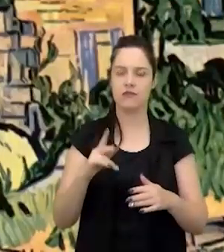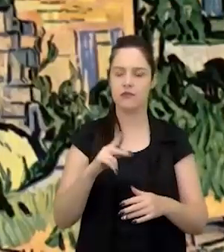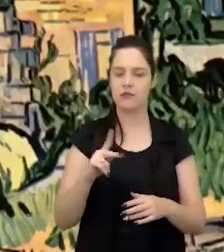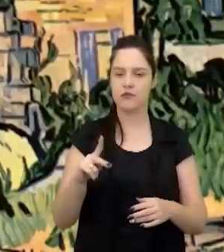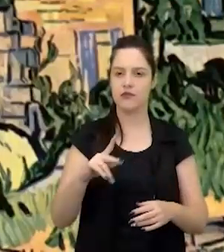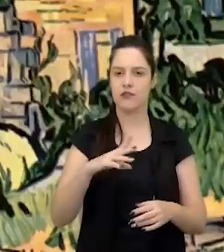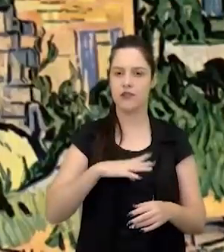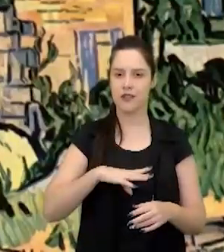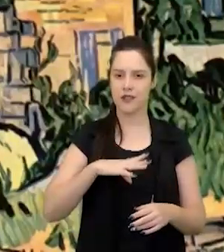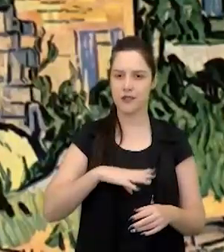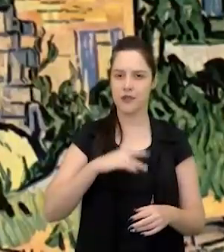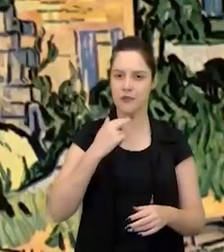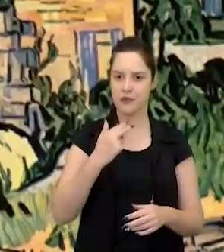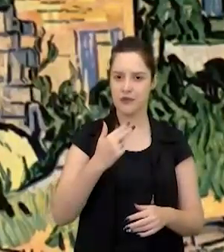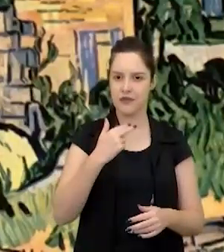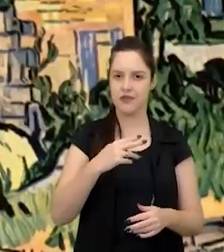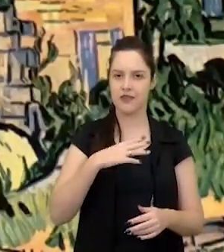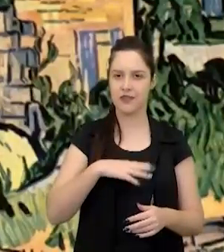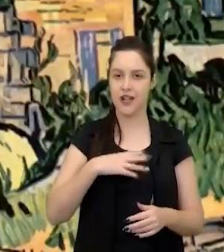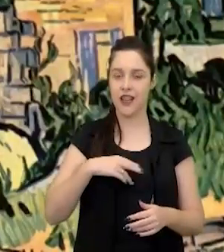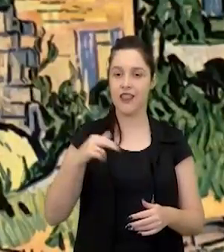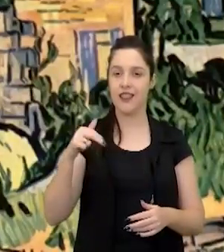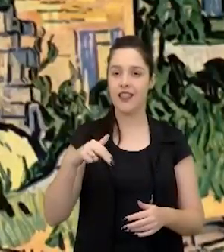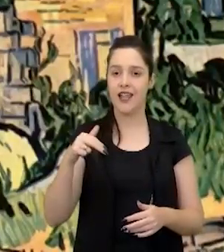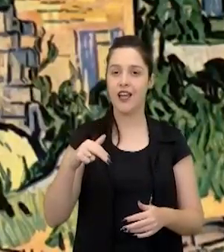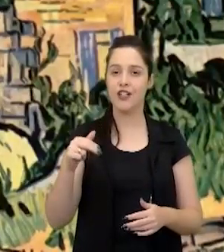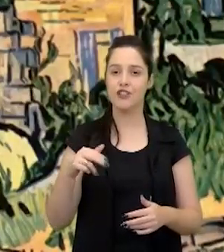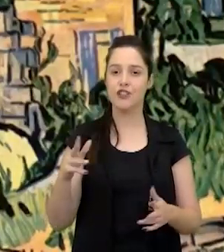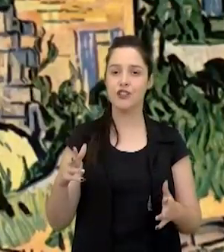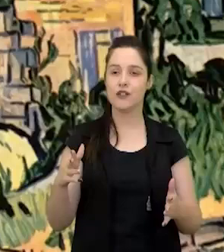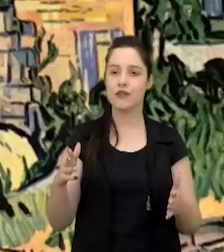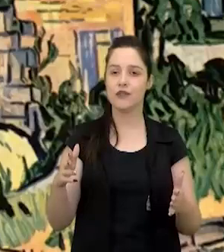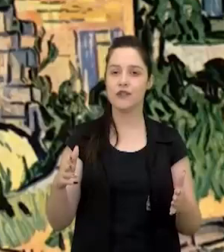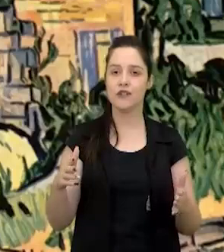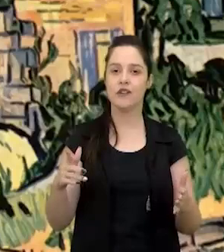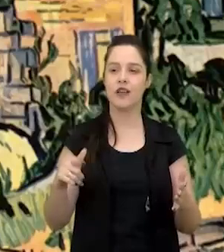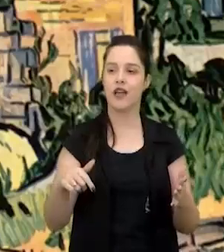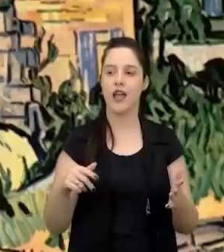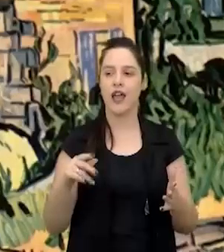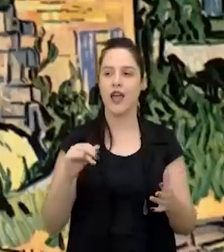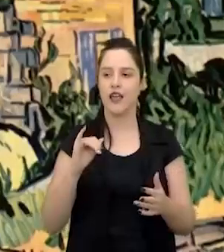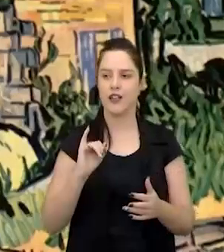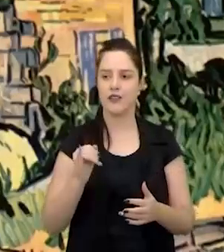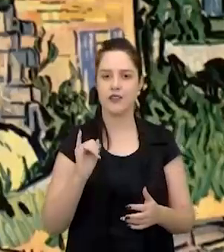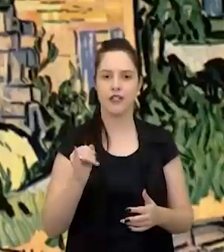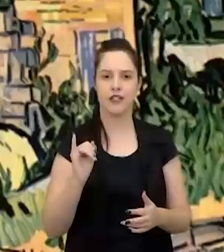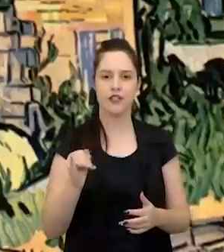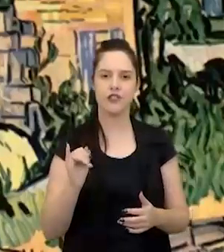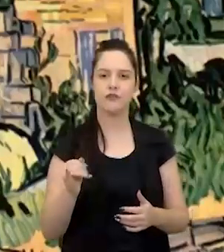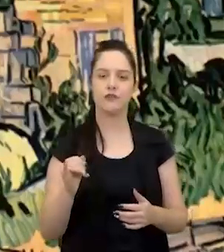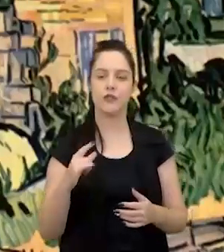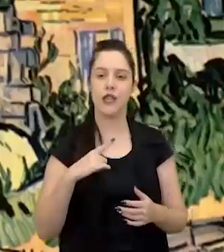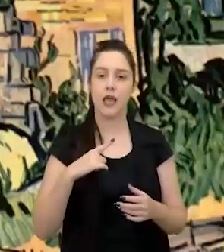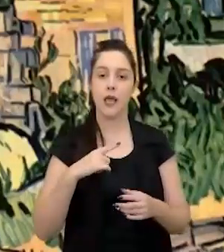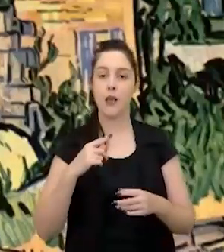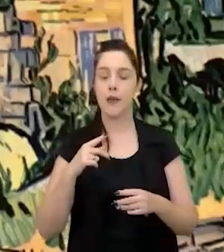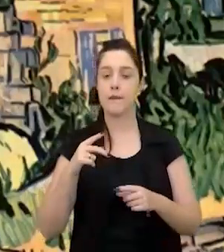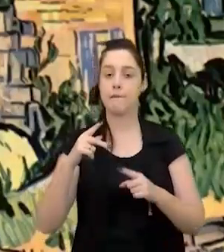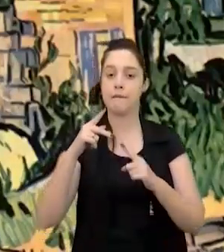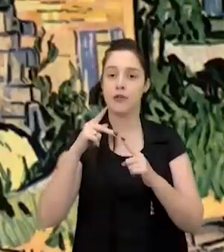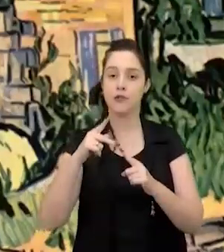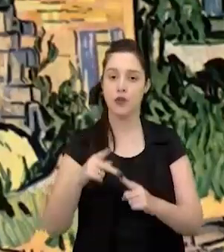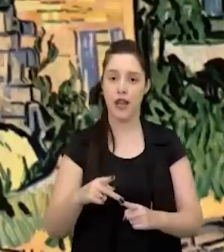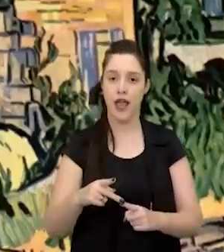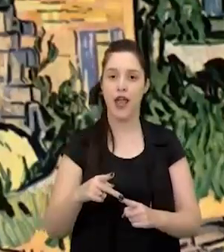portuguesa, literatura, quando eu penso em narrativa, eu fiz uma narrativa começo, Completa. meio, fim, personagens, narradores. Então,